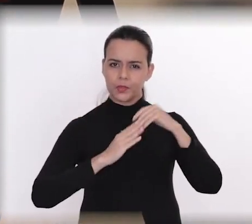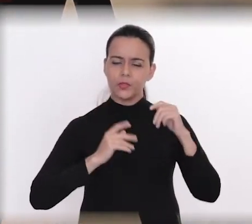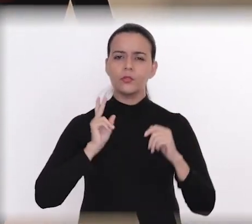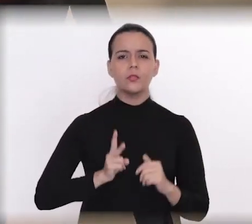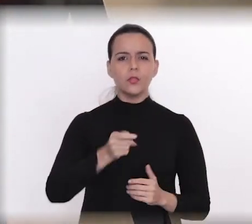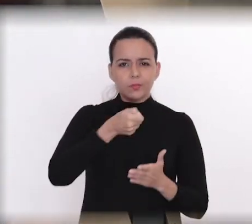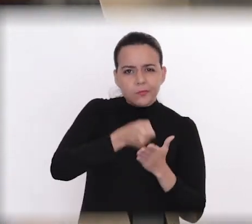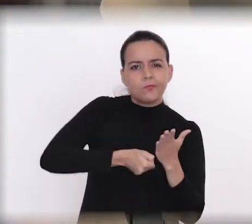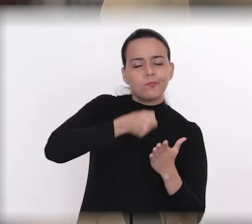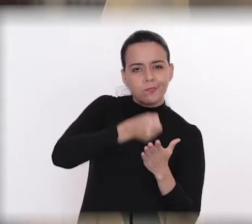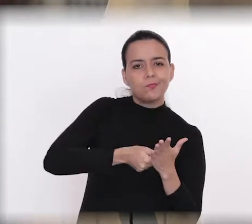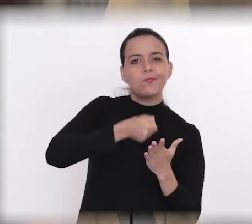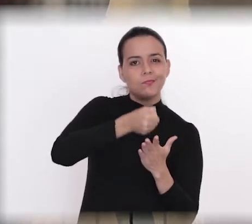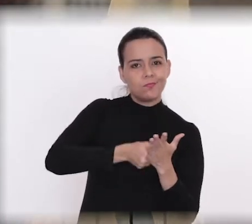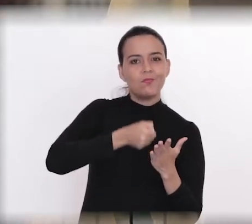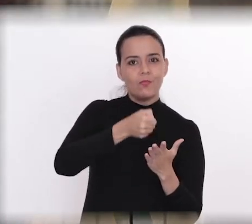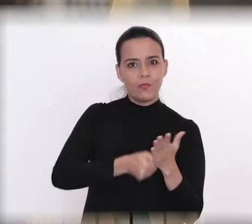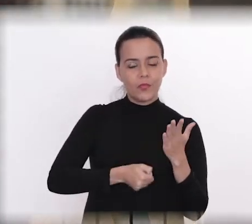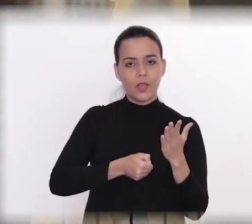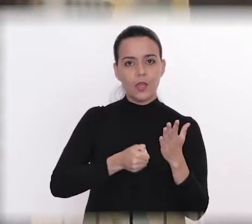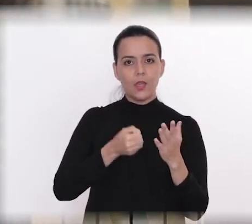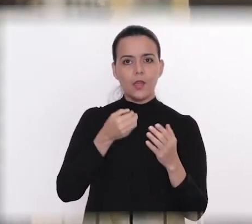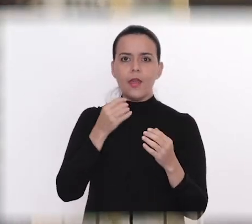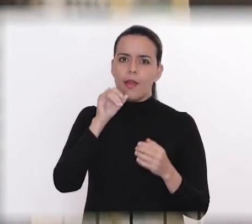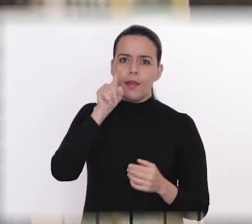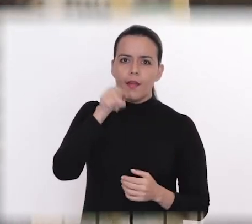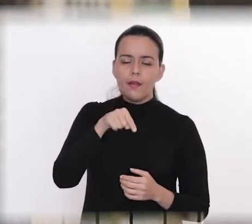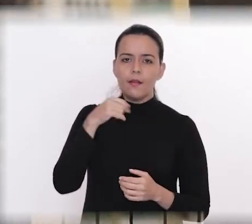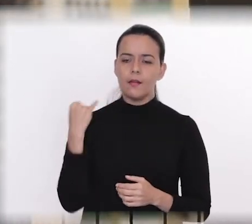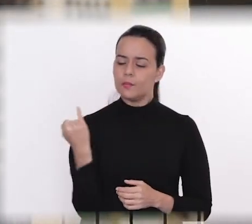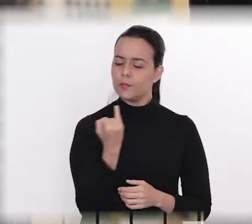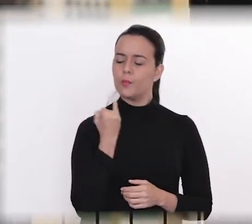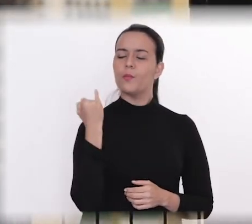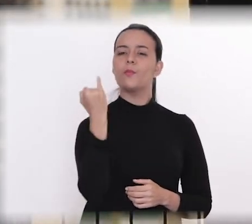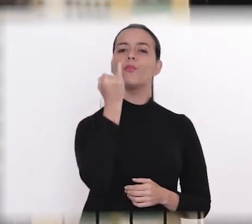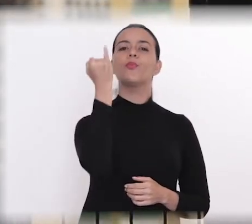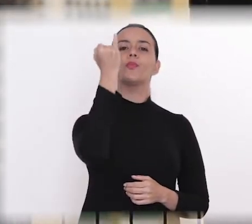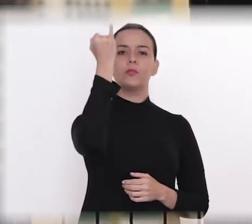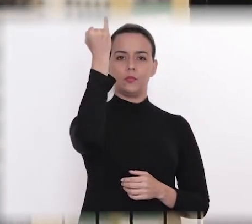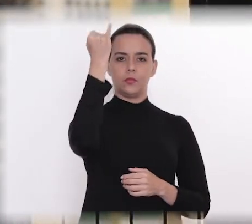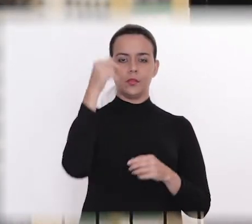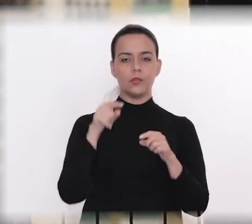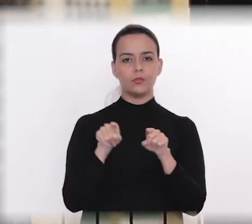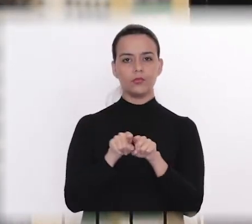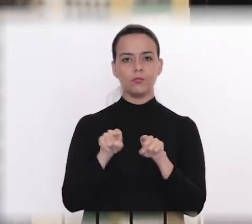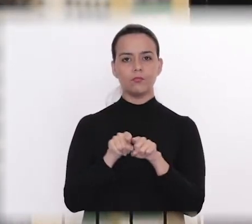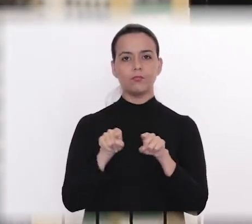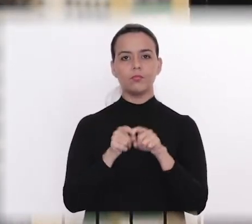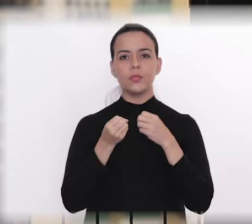deles, o quão efervescentes, o quão inquietos eles eram.